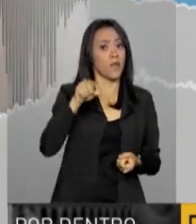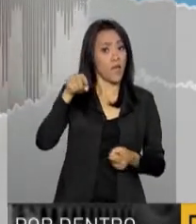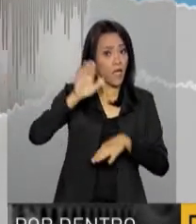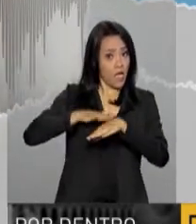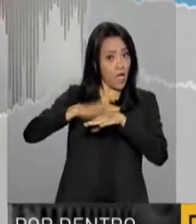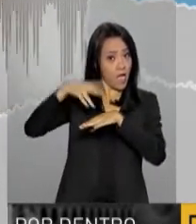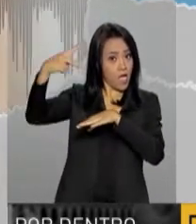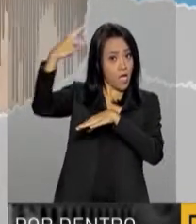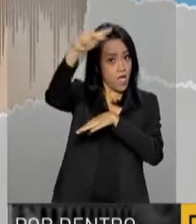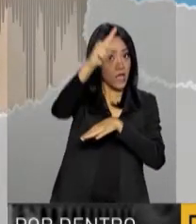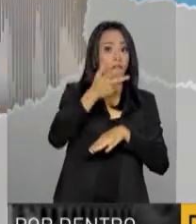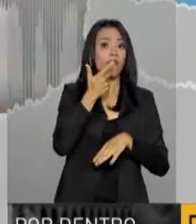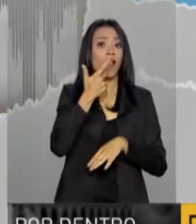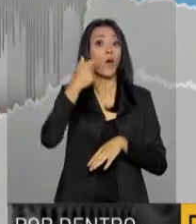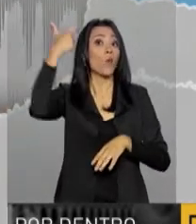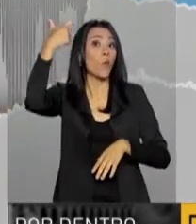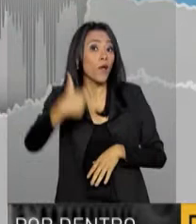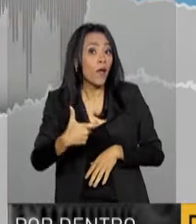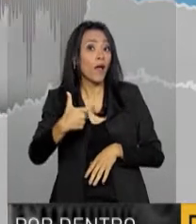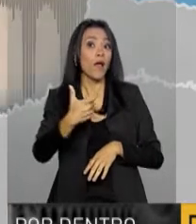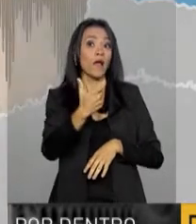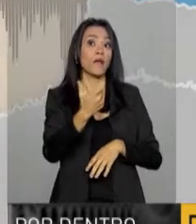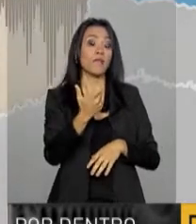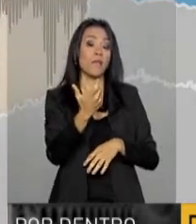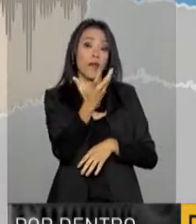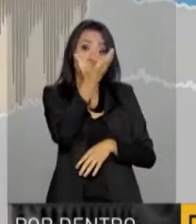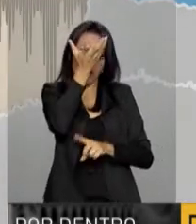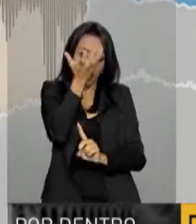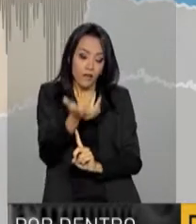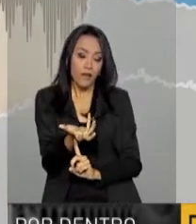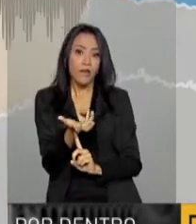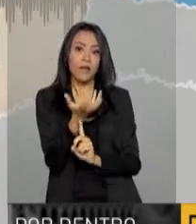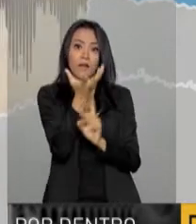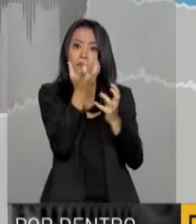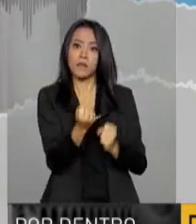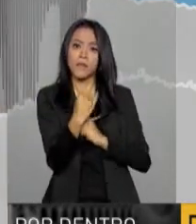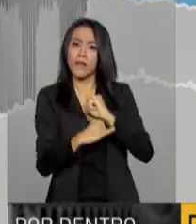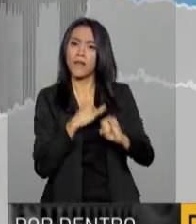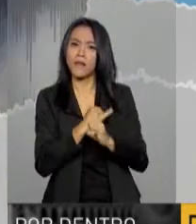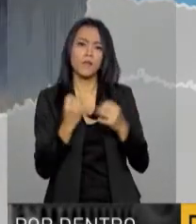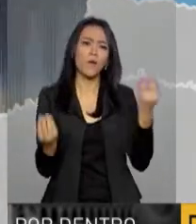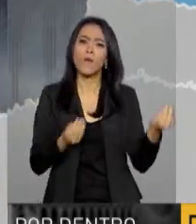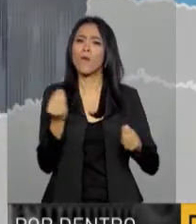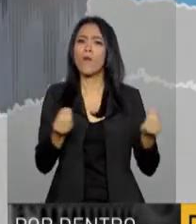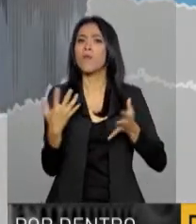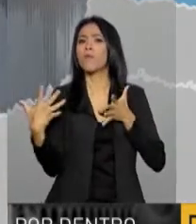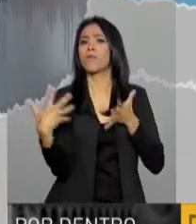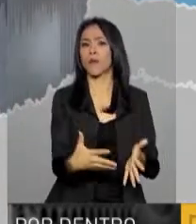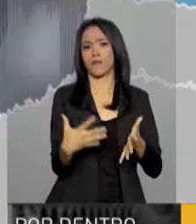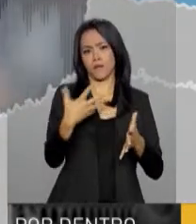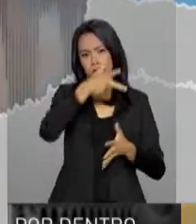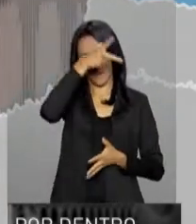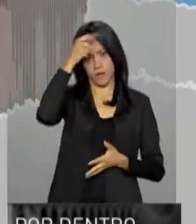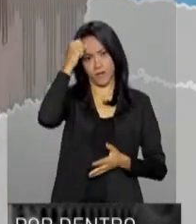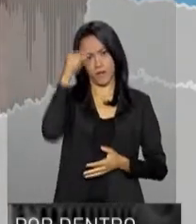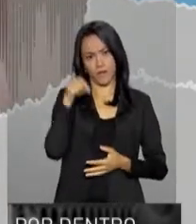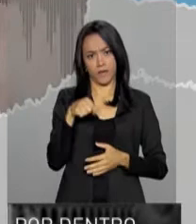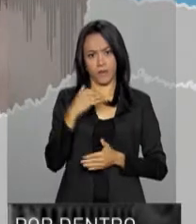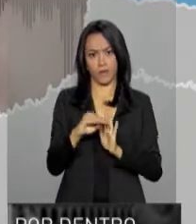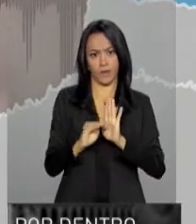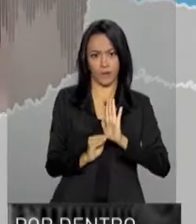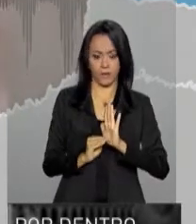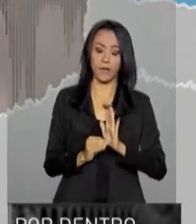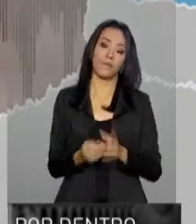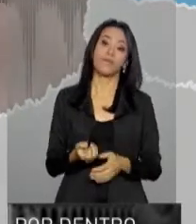dos locais que vão poder receber a internet onde entram as prefeituras nesse programa bom dia denise pra